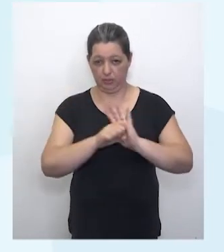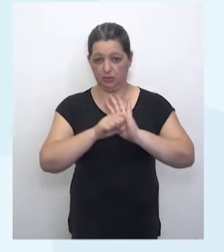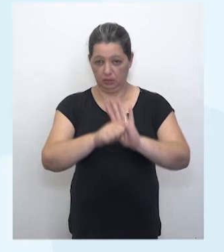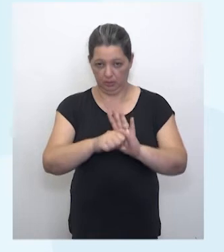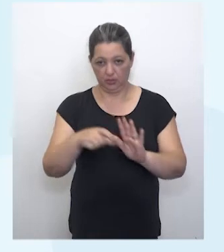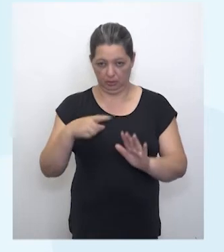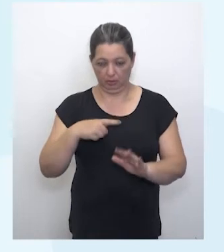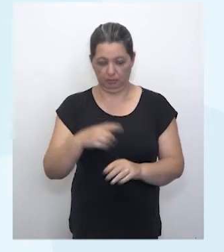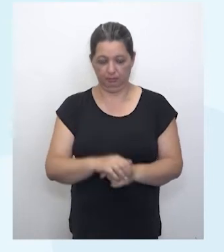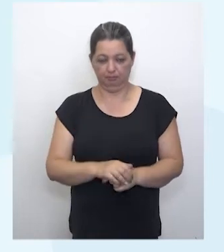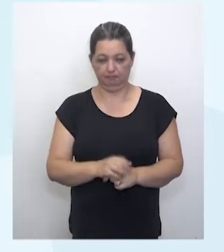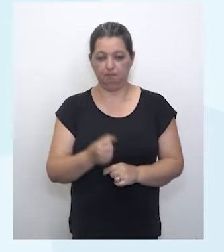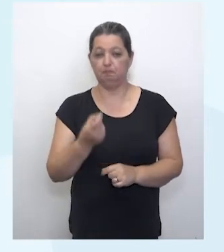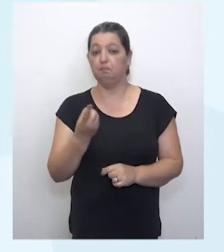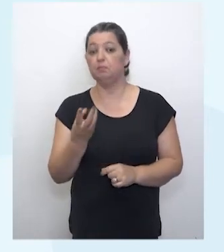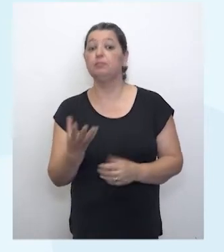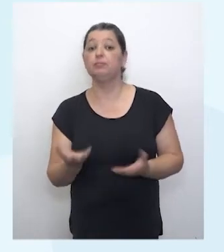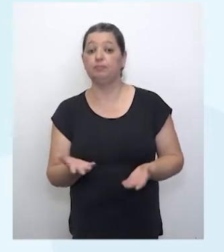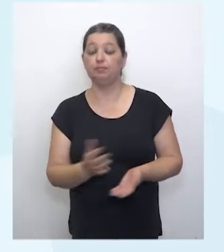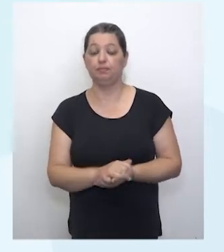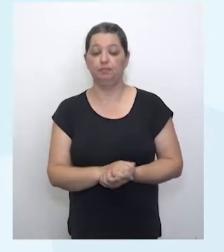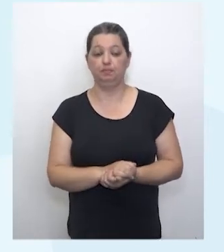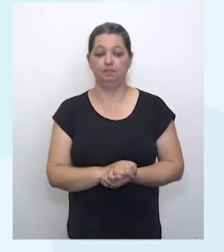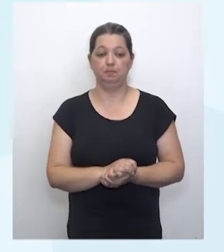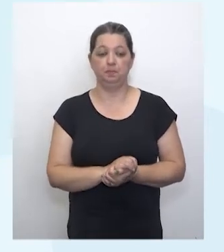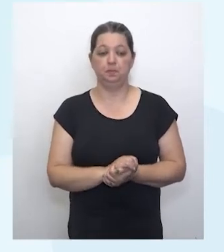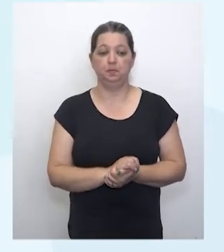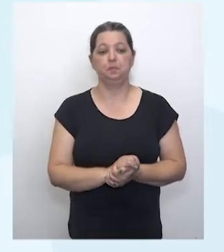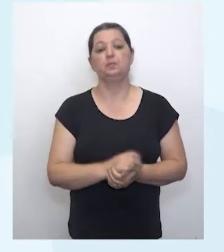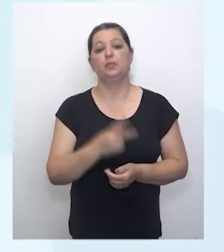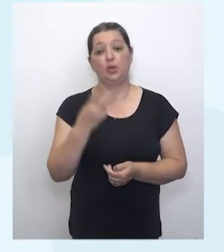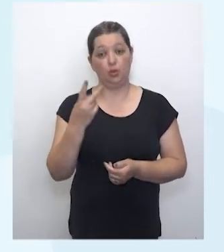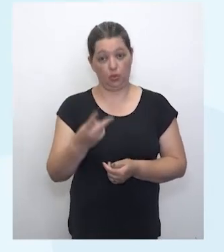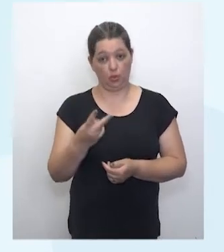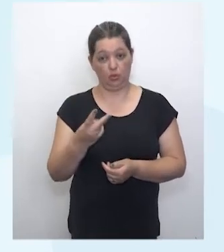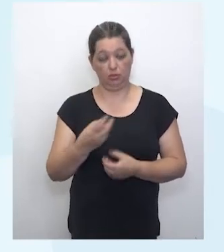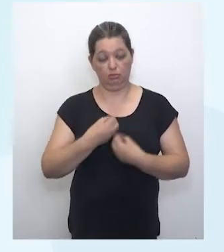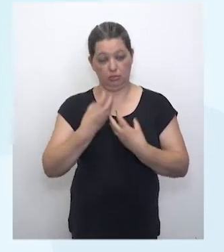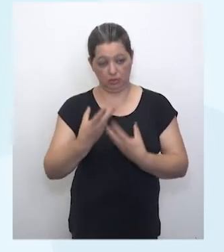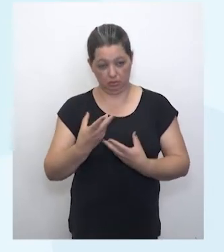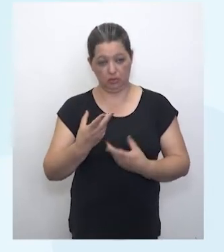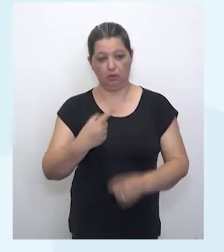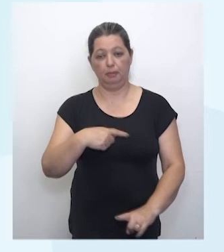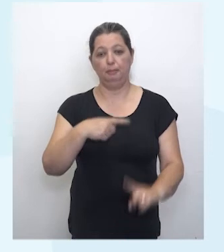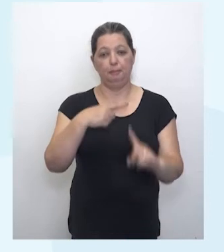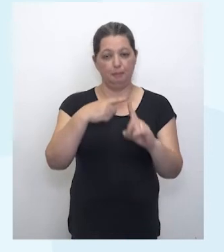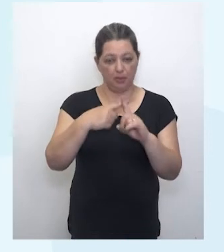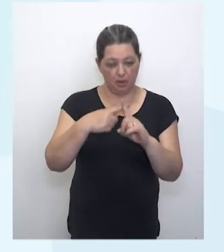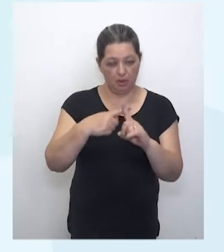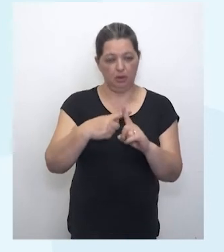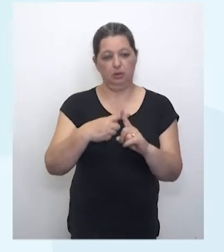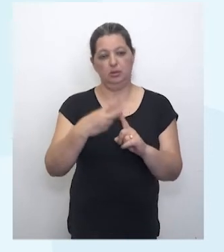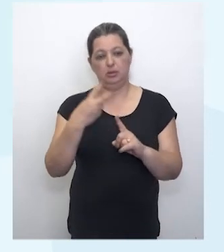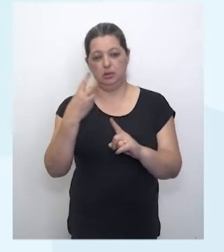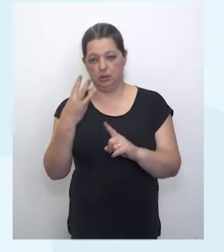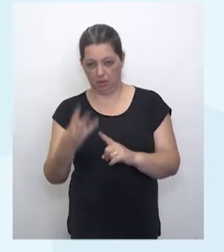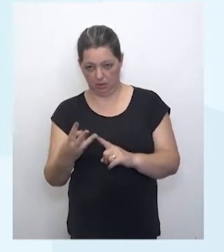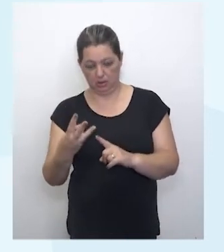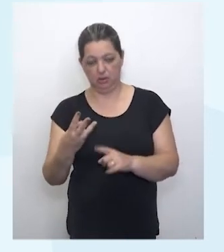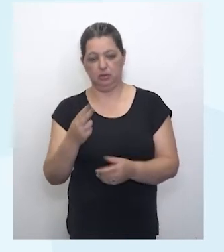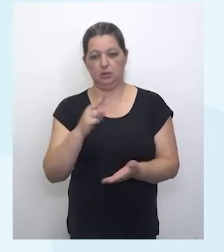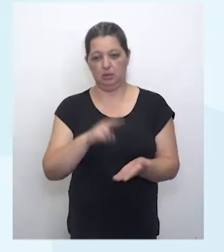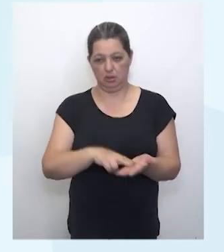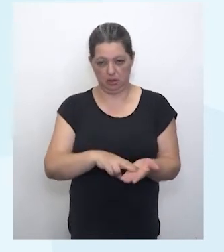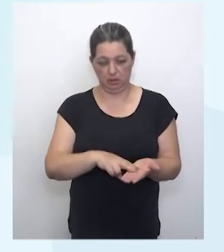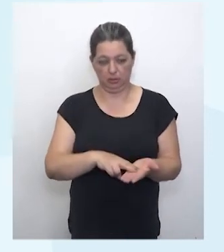que tem o gráfico. Vamos contar, pessoal? Olha, poemas, 2... Mais cartas, 3. 2 mais 3,